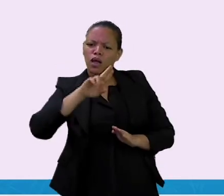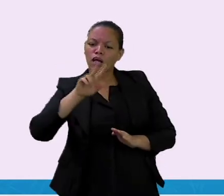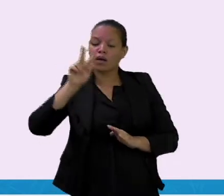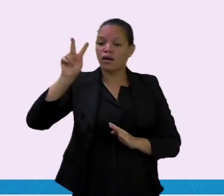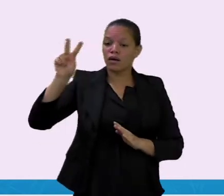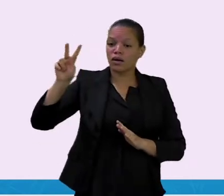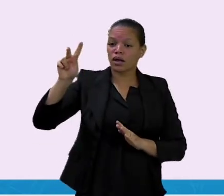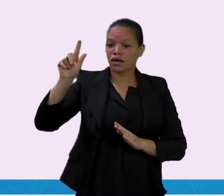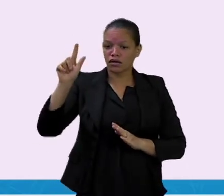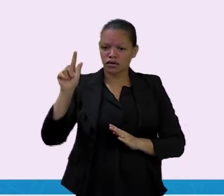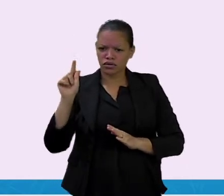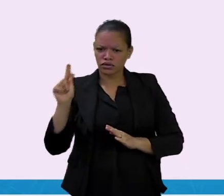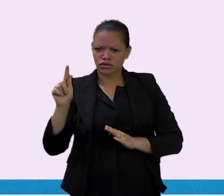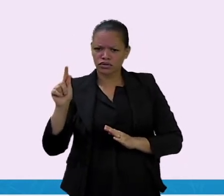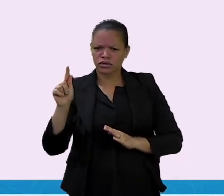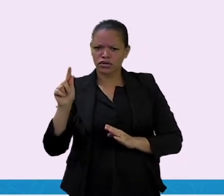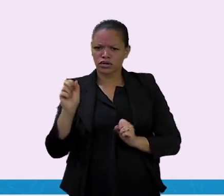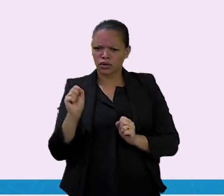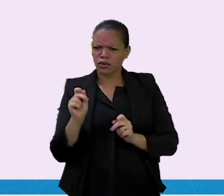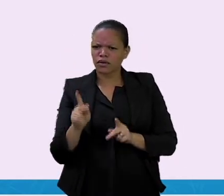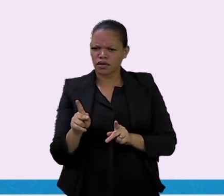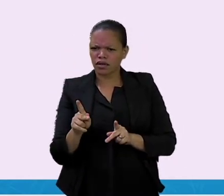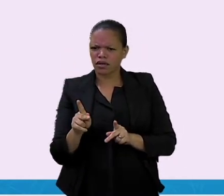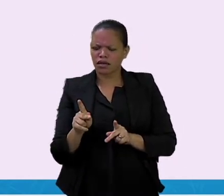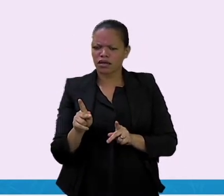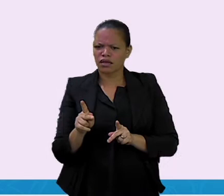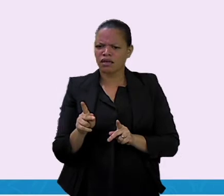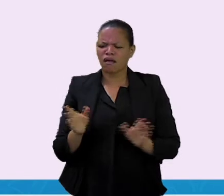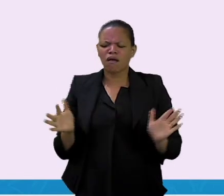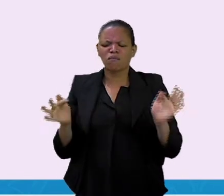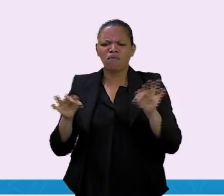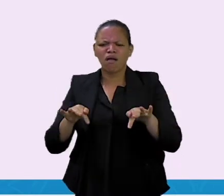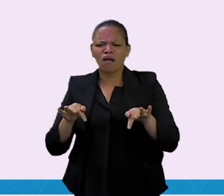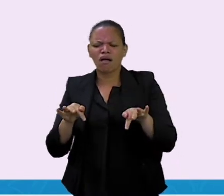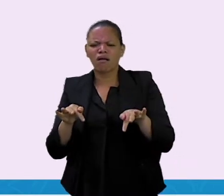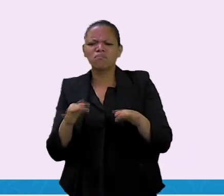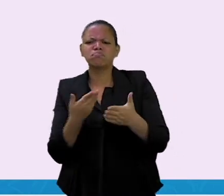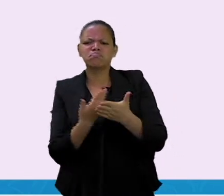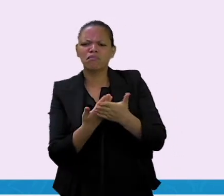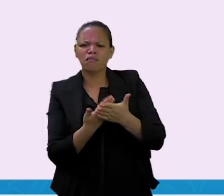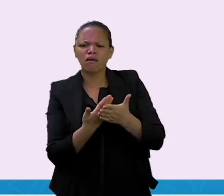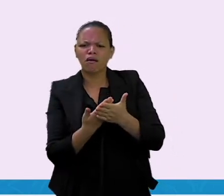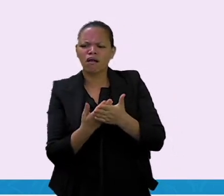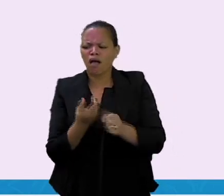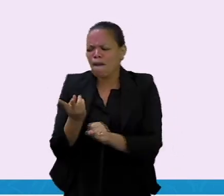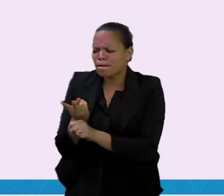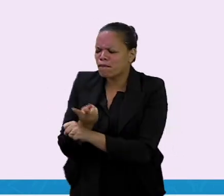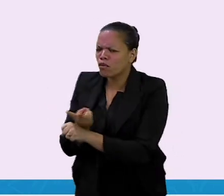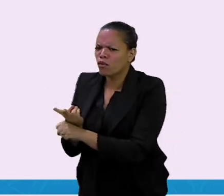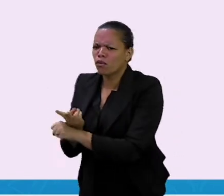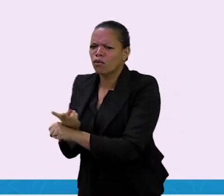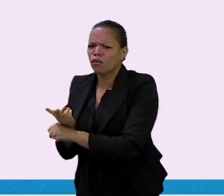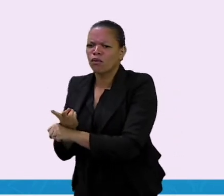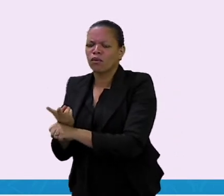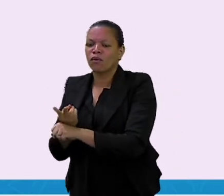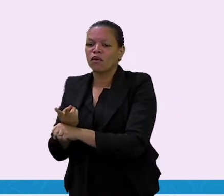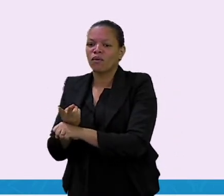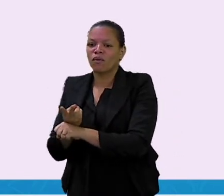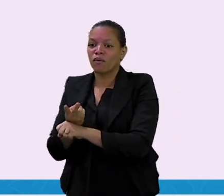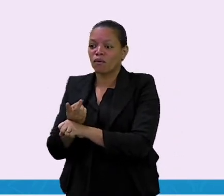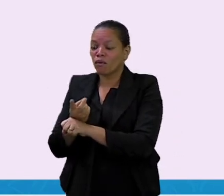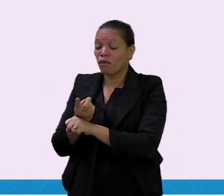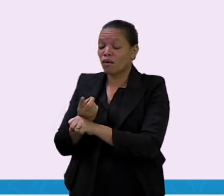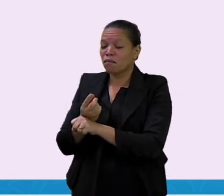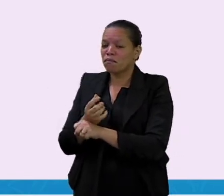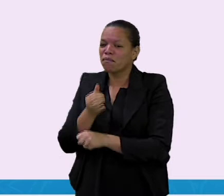aula, vá à sua despensa e dá uma olhadinha lá numa sacola de arroz, numa sacola de